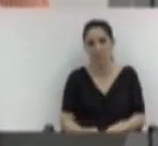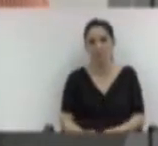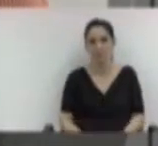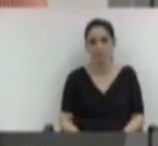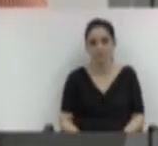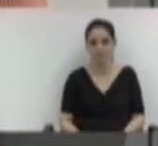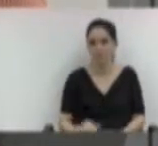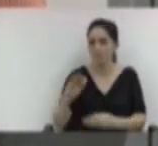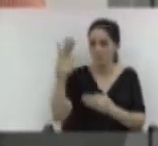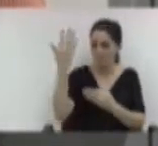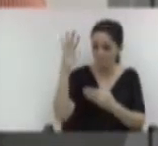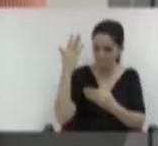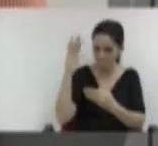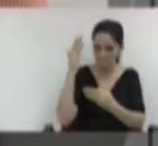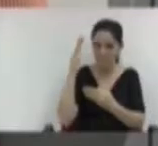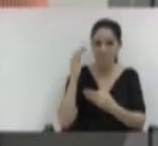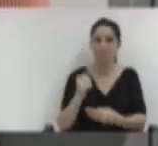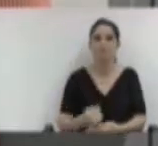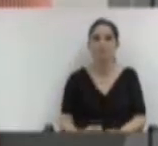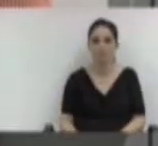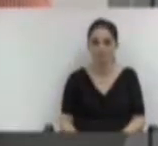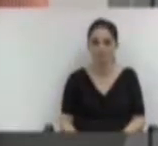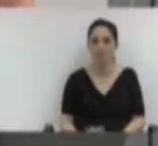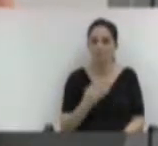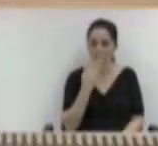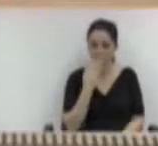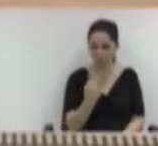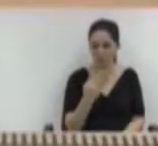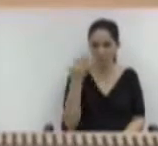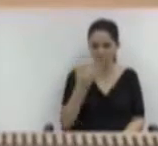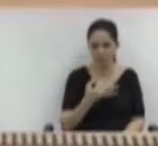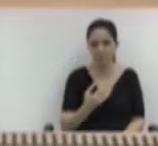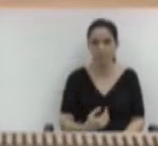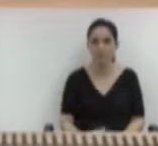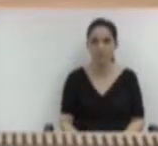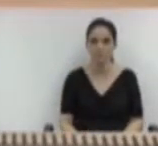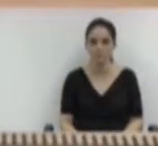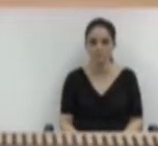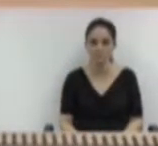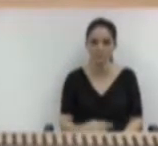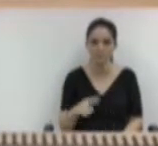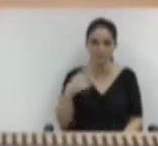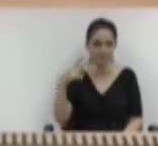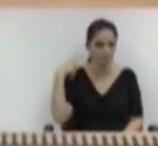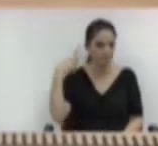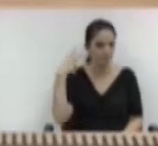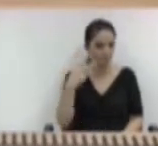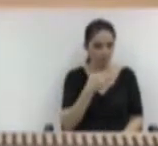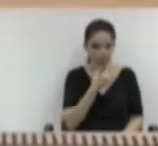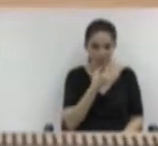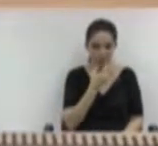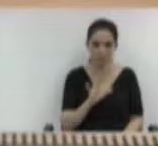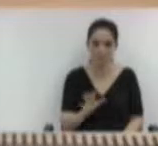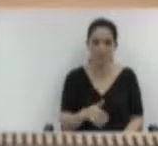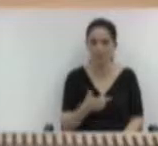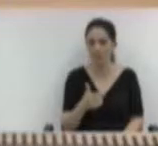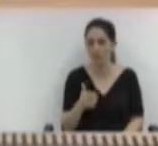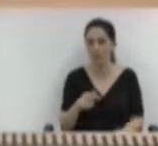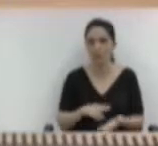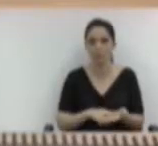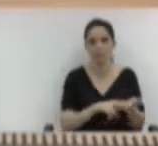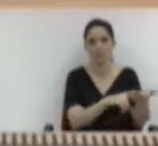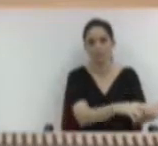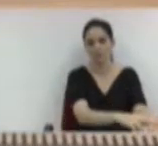fica aqui o parabéns e cabe sim com certeza a cobrança. Mais algum vereador deseja discutir? Não